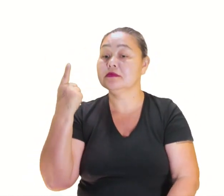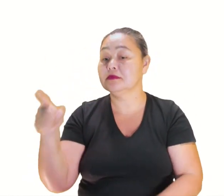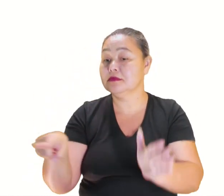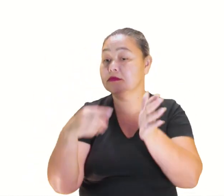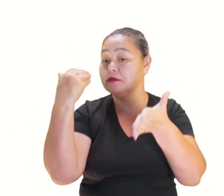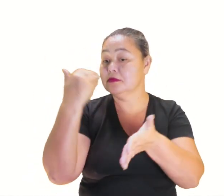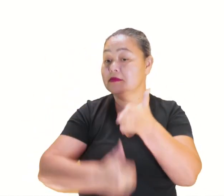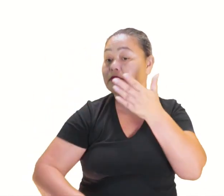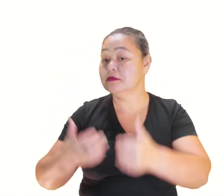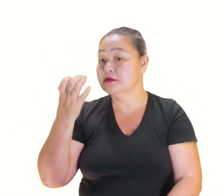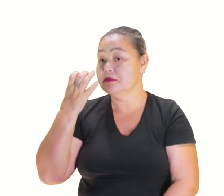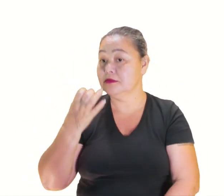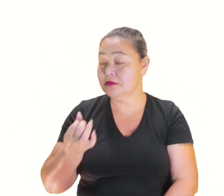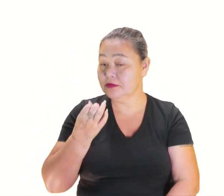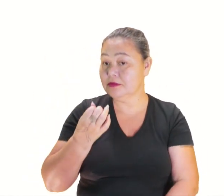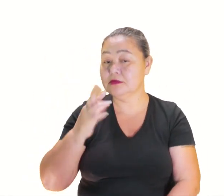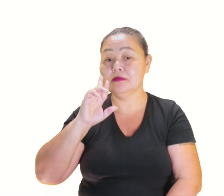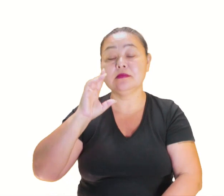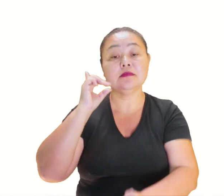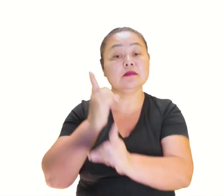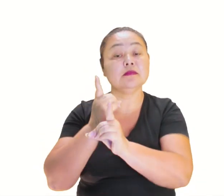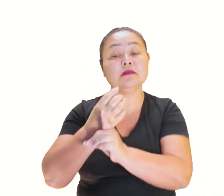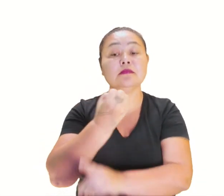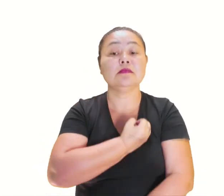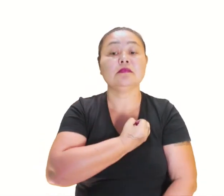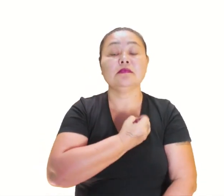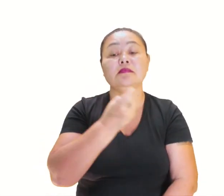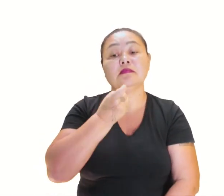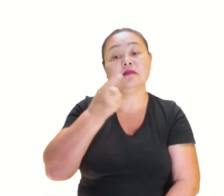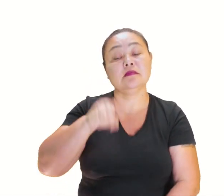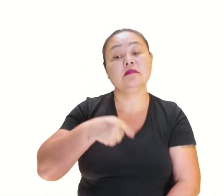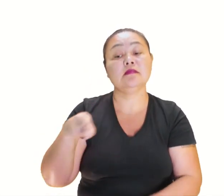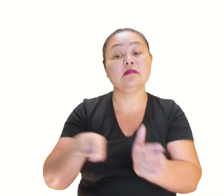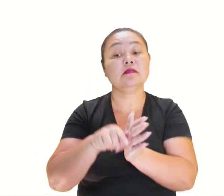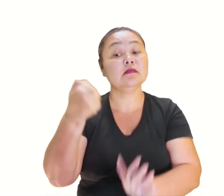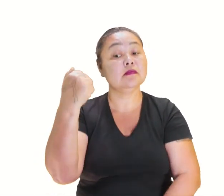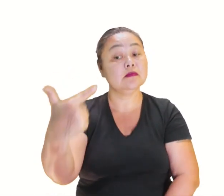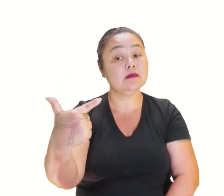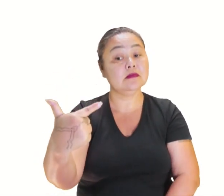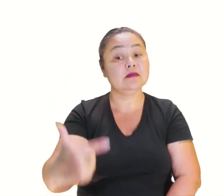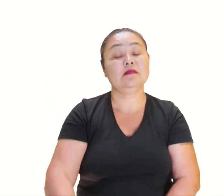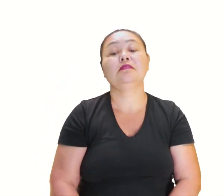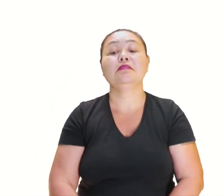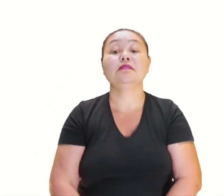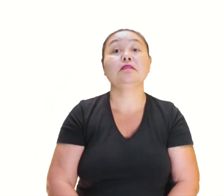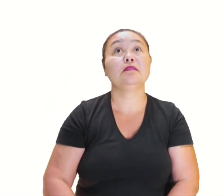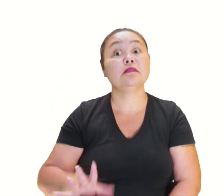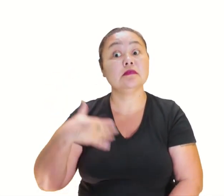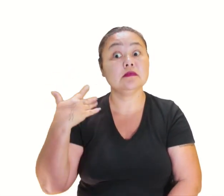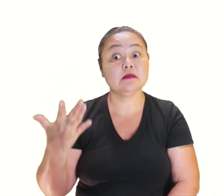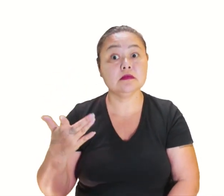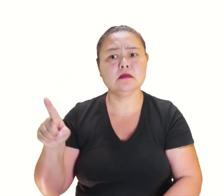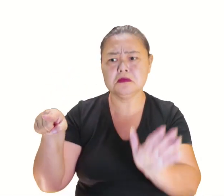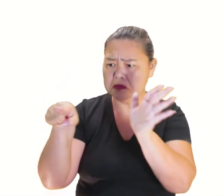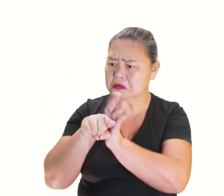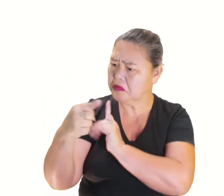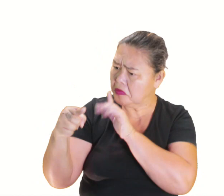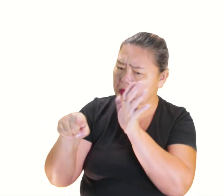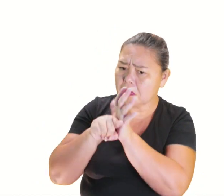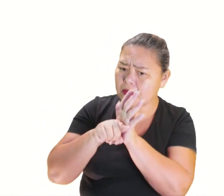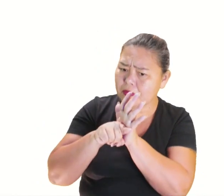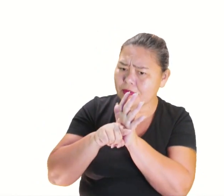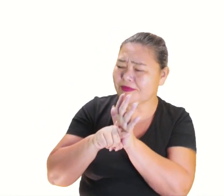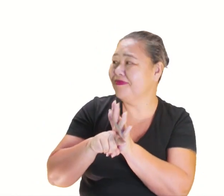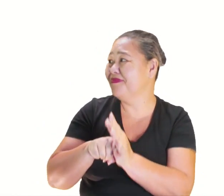3x menos 6, determine o seu valor numérico para x igual a menos 2. Mas negativo tinha que ser,